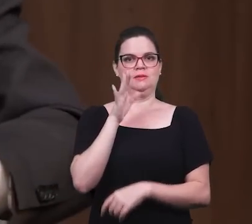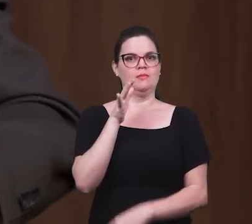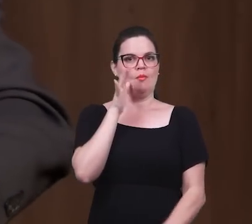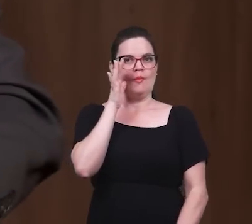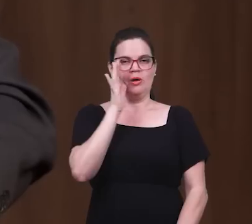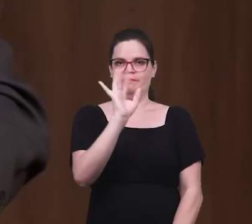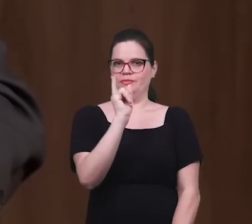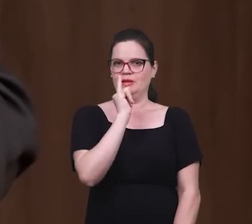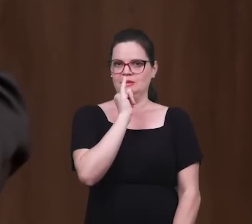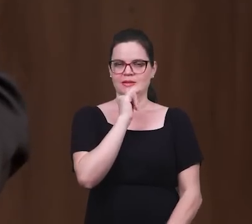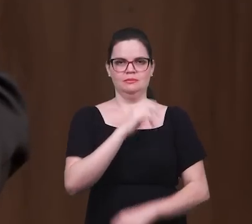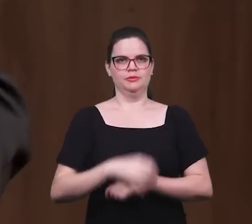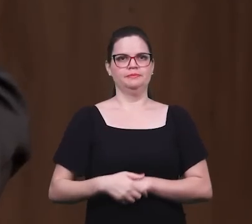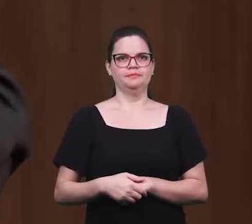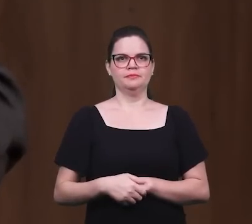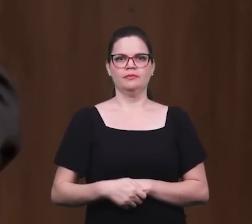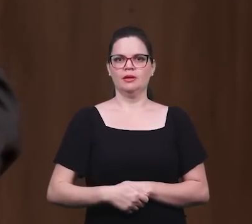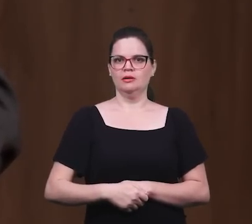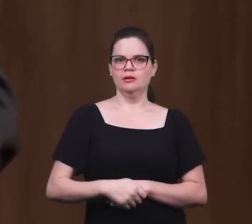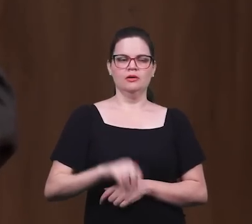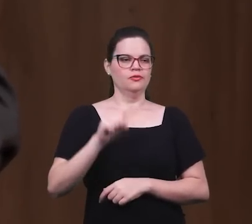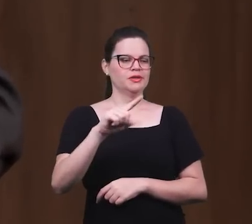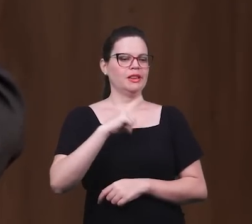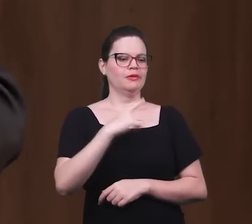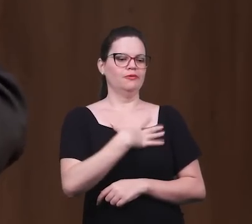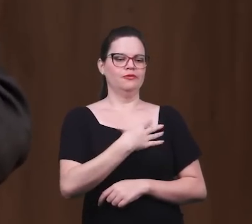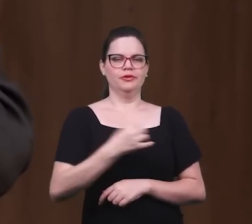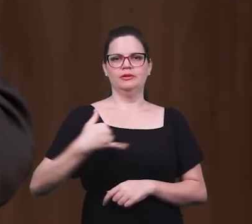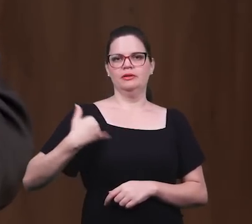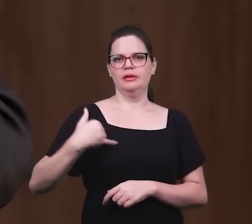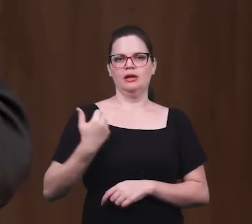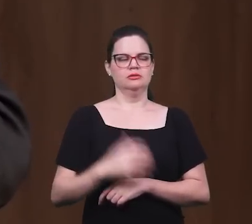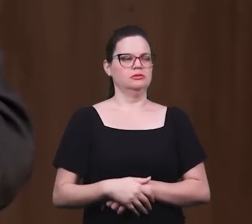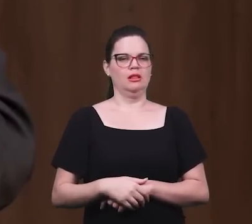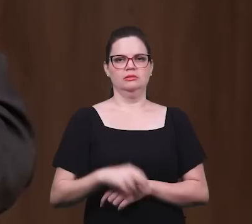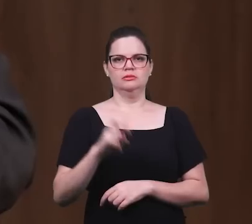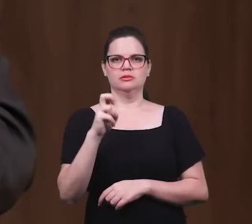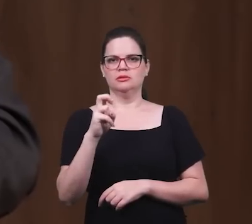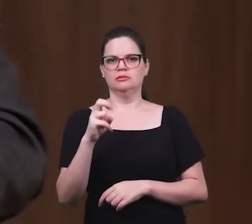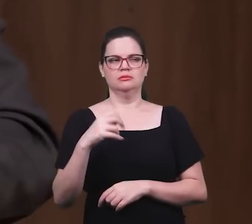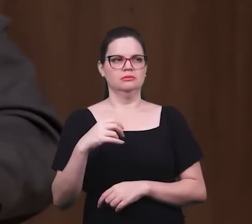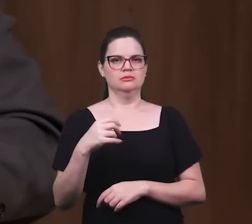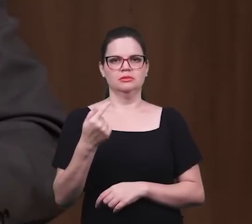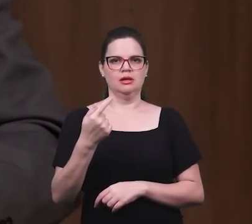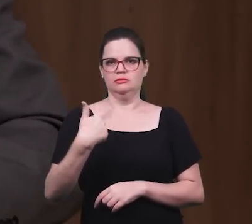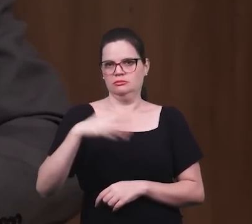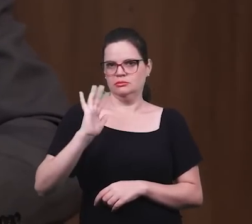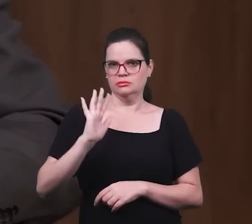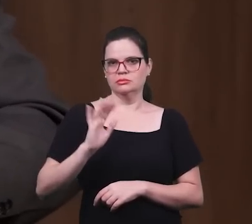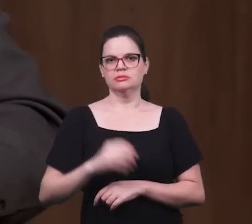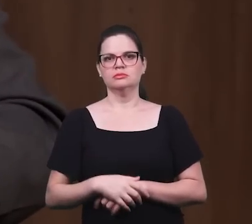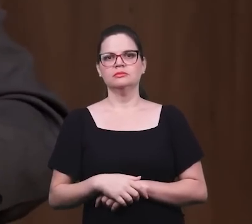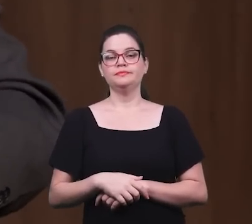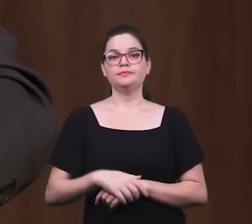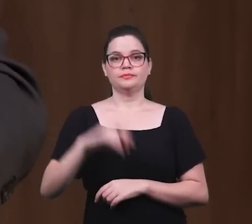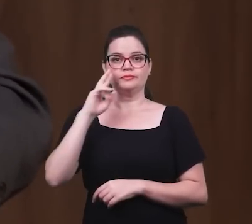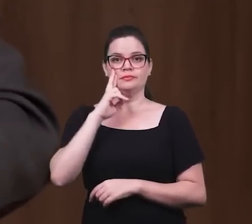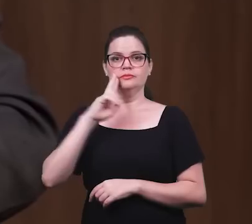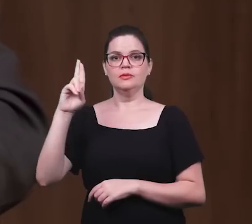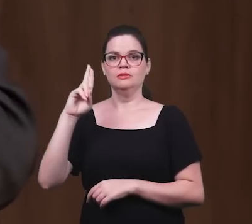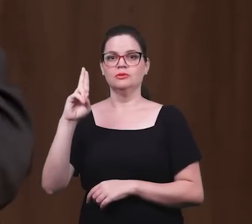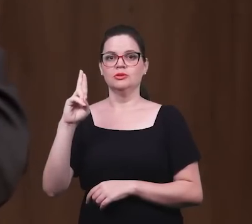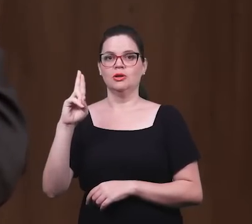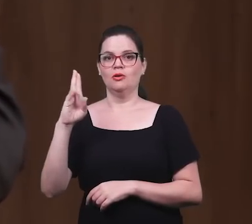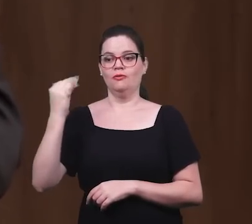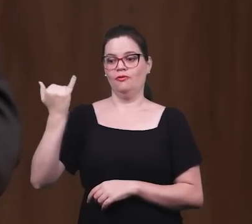tem uma criança, você tem um filho de 5 anos de idade, 6 anos, 7 anos, 8 anos, 10 anos. E o Senhor dá uma promessa que ele vai ser